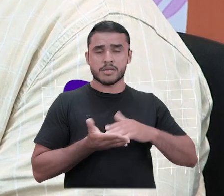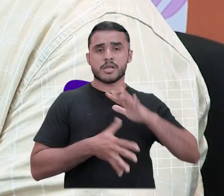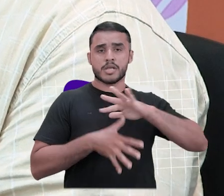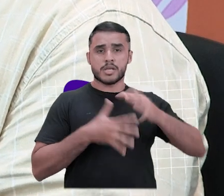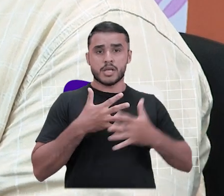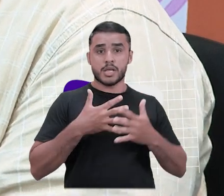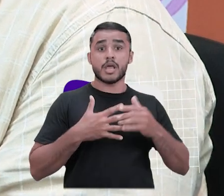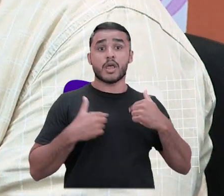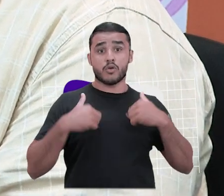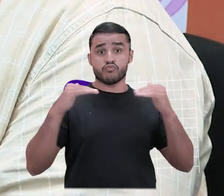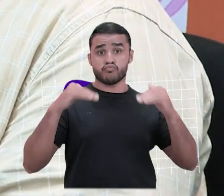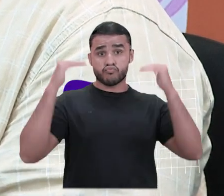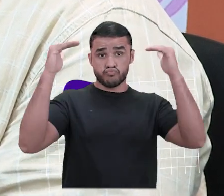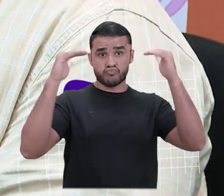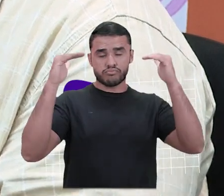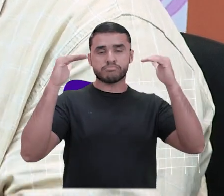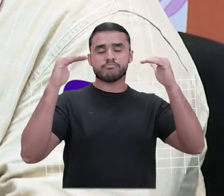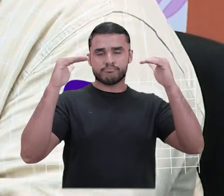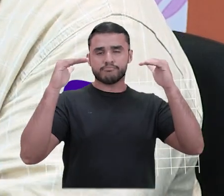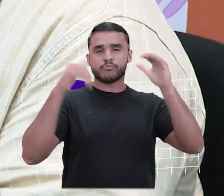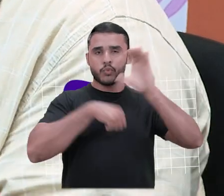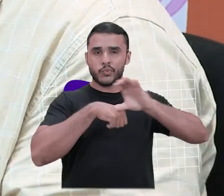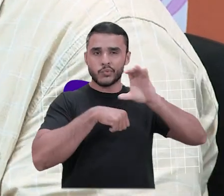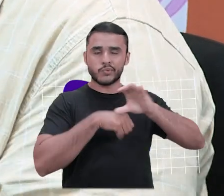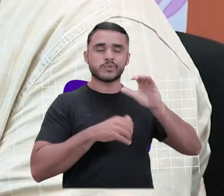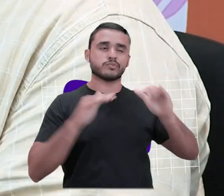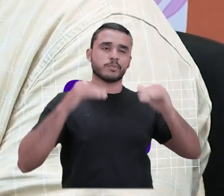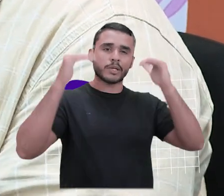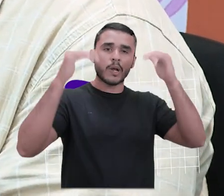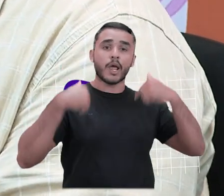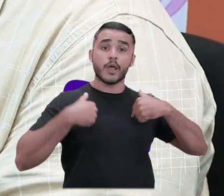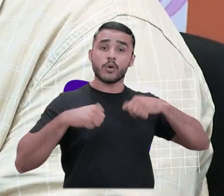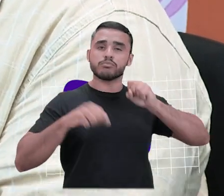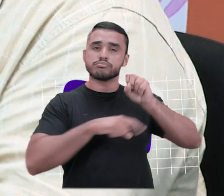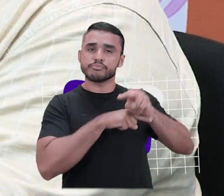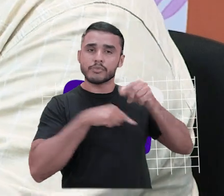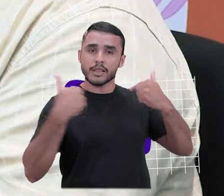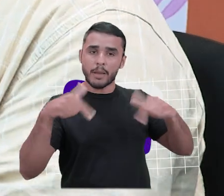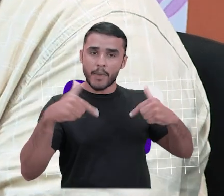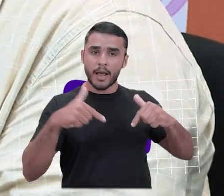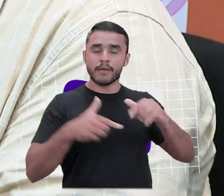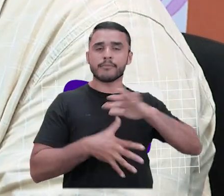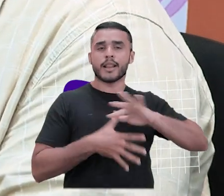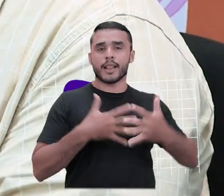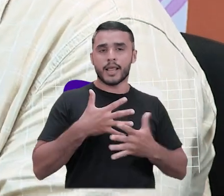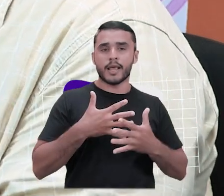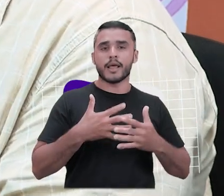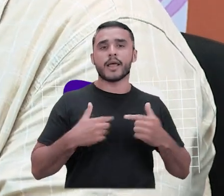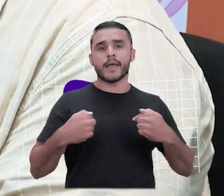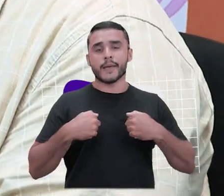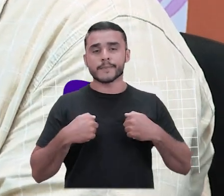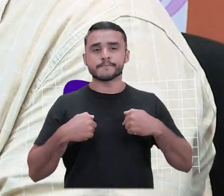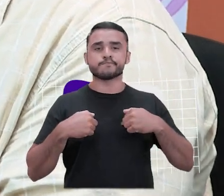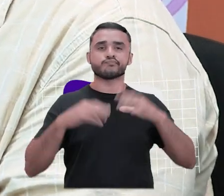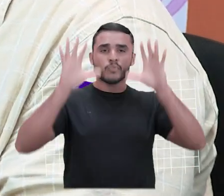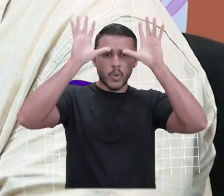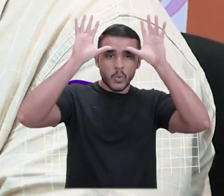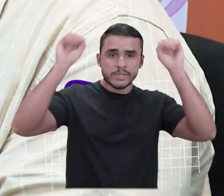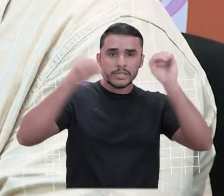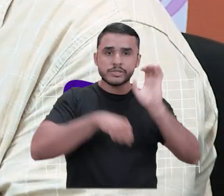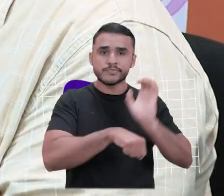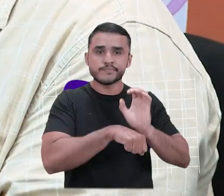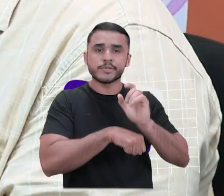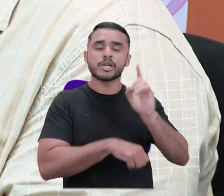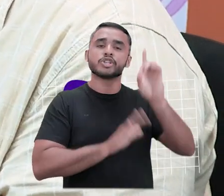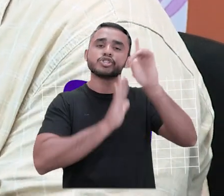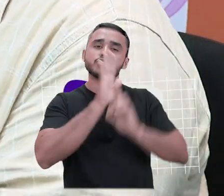ensino superior. E aí tem uma trajetória que está ligada até à questão do Conselho Estadual do Direito da Pessoa com Deficiência,